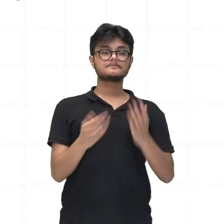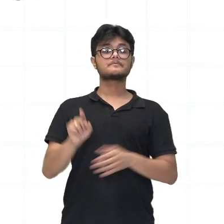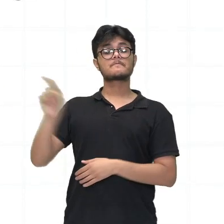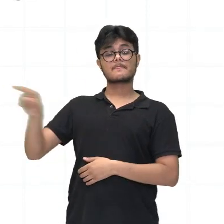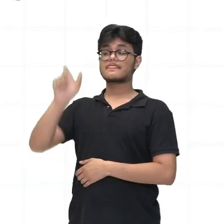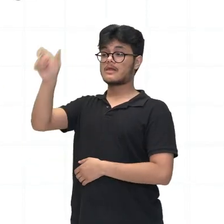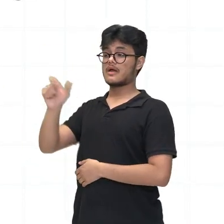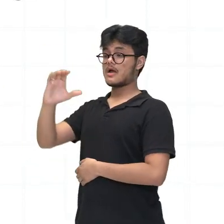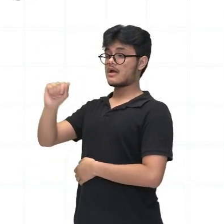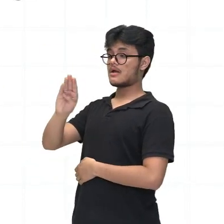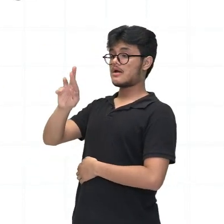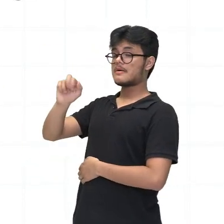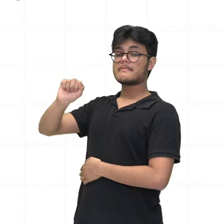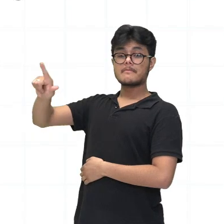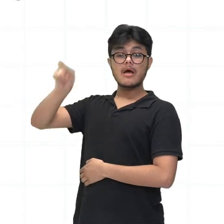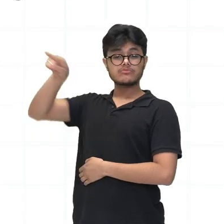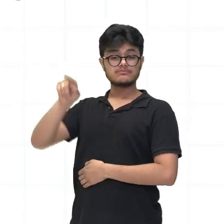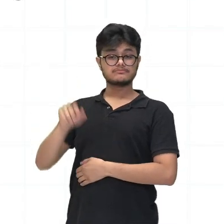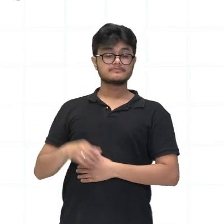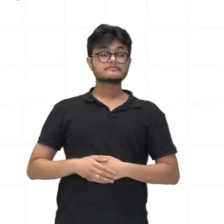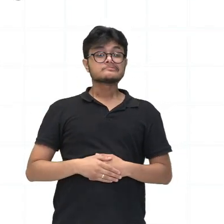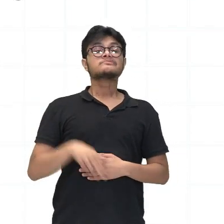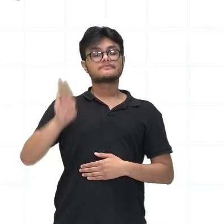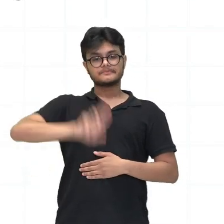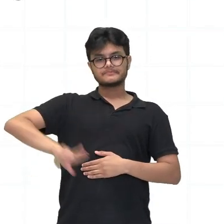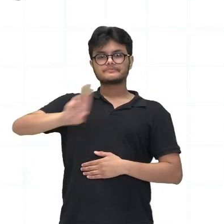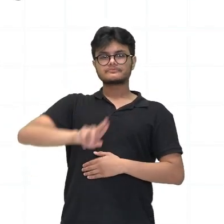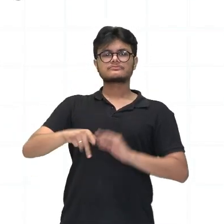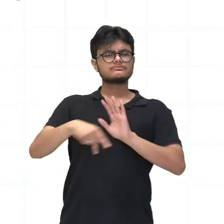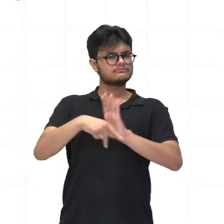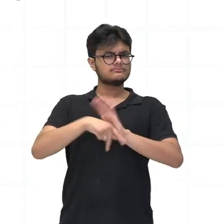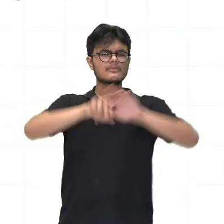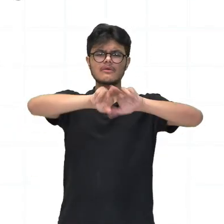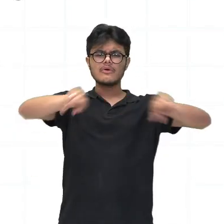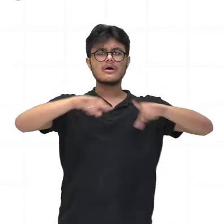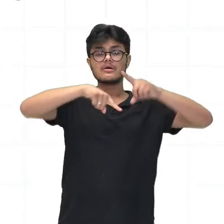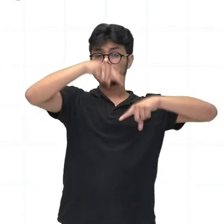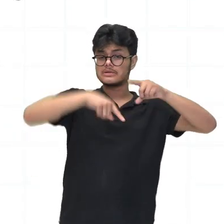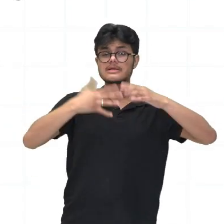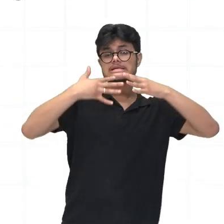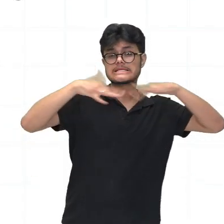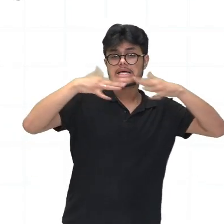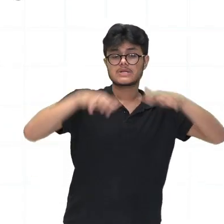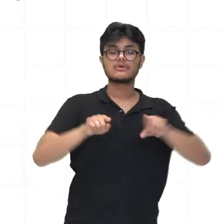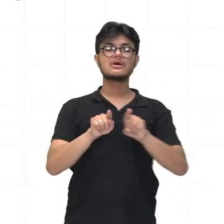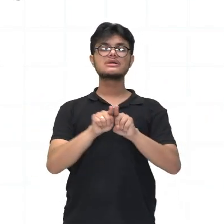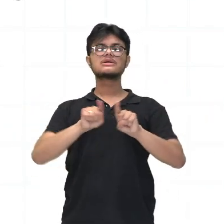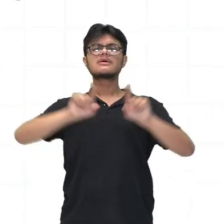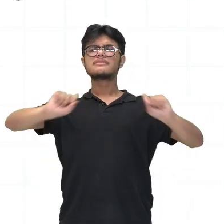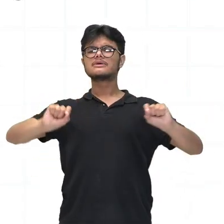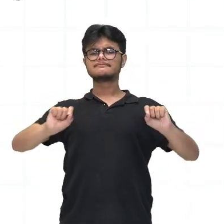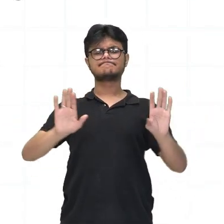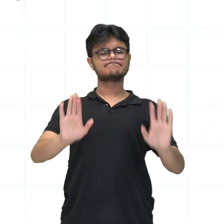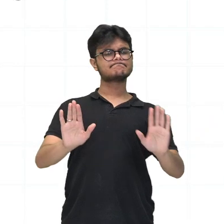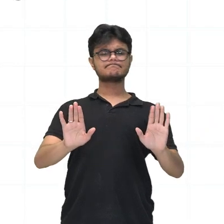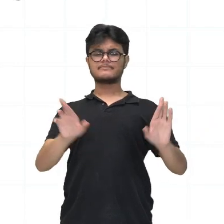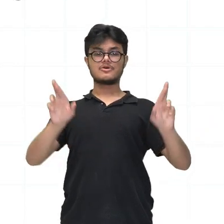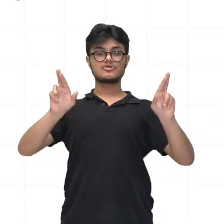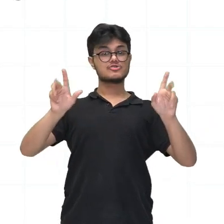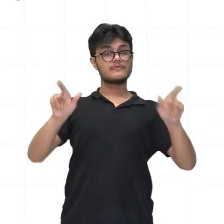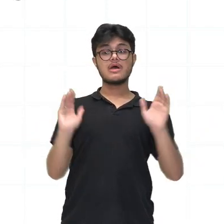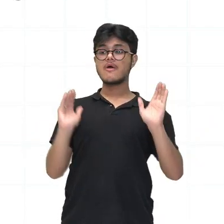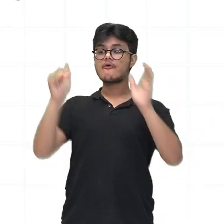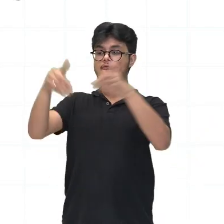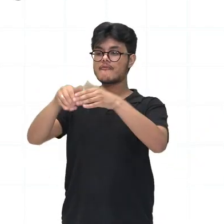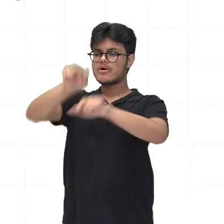Cabral construiu seus personagens utilizando elementos naturais diversos, promovendo um desconcerto em seu público